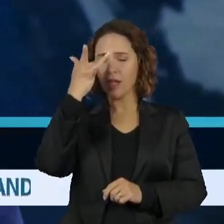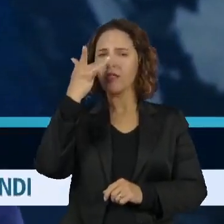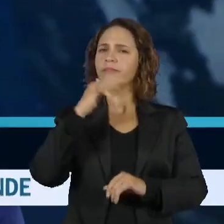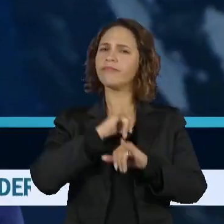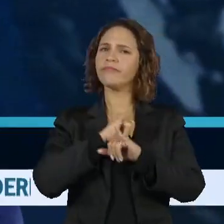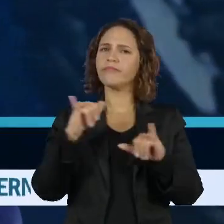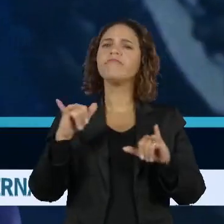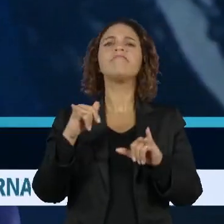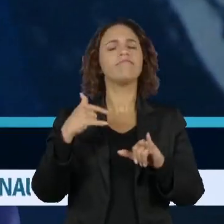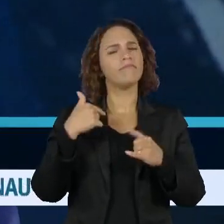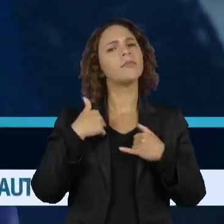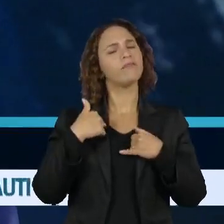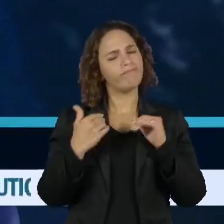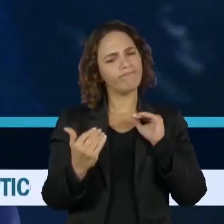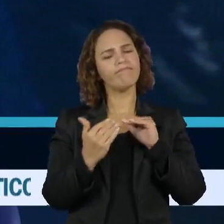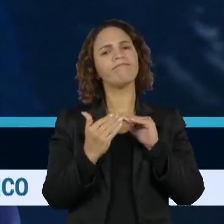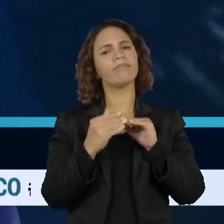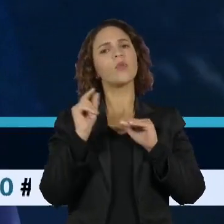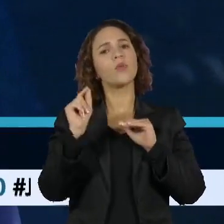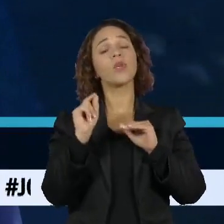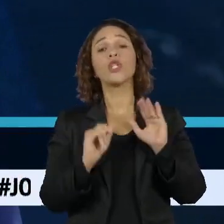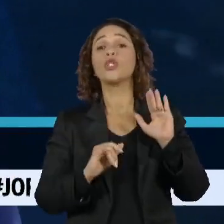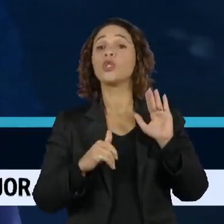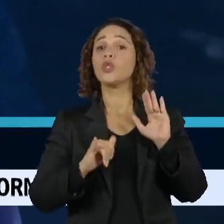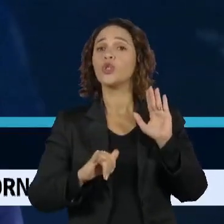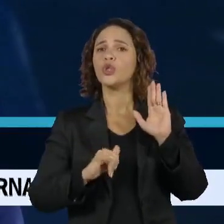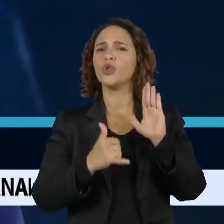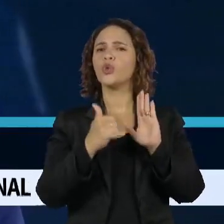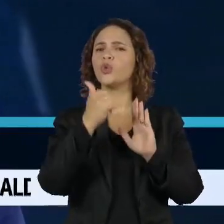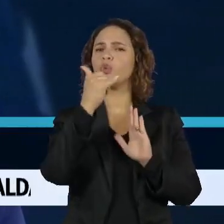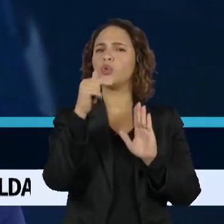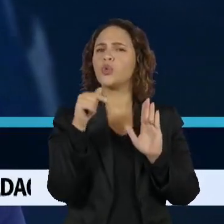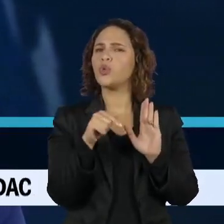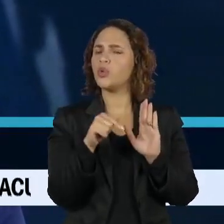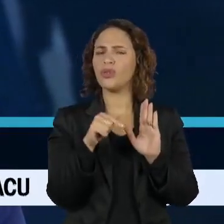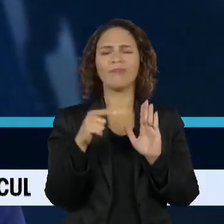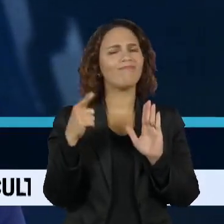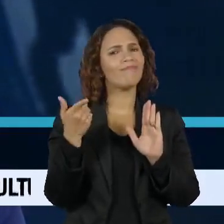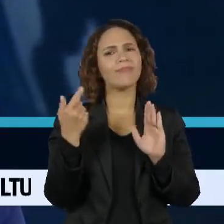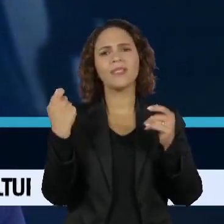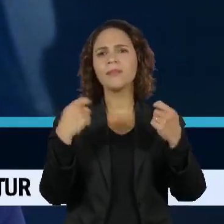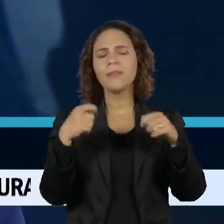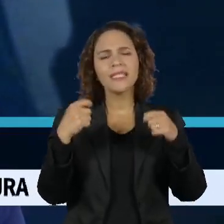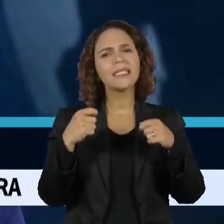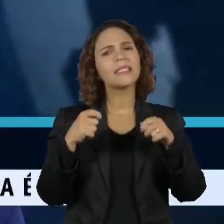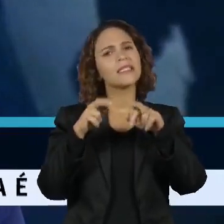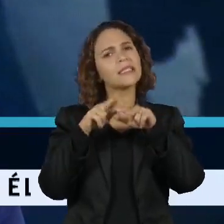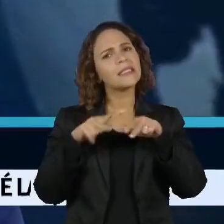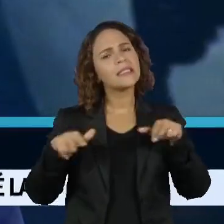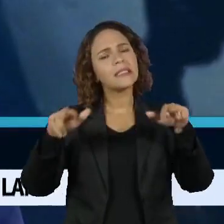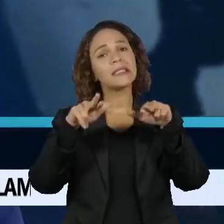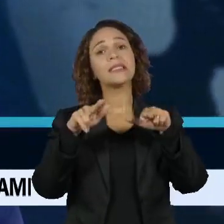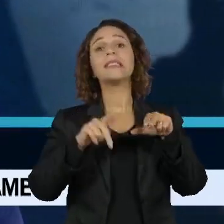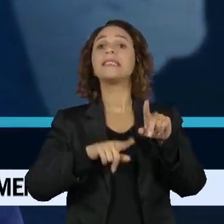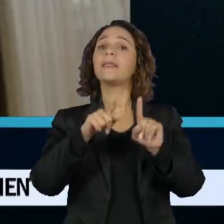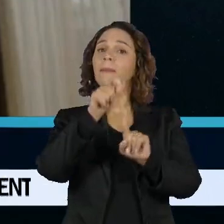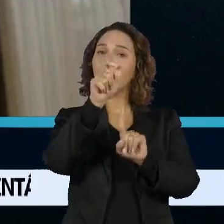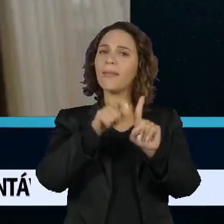seu posicionamento sobre os juros mantidos nas alturas e disse que é preciso diversificar o perfil do Banco